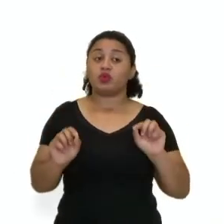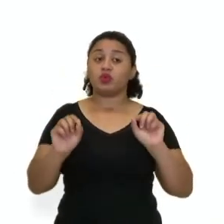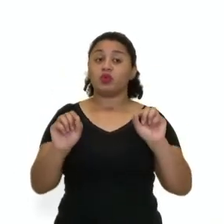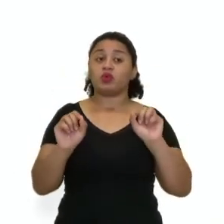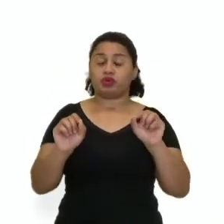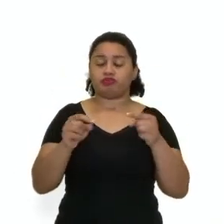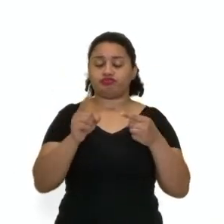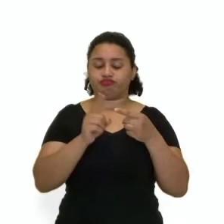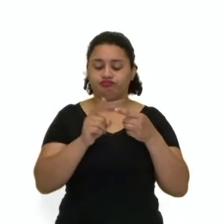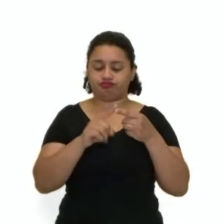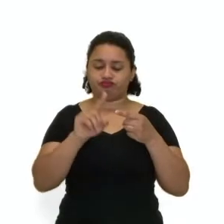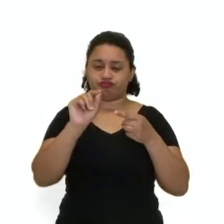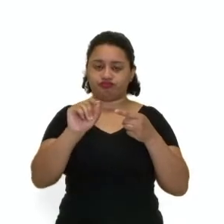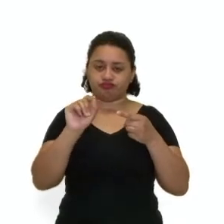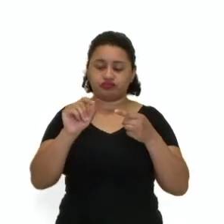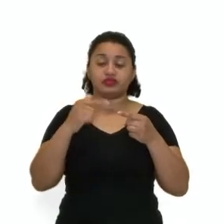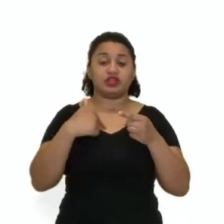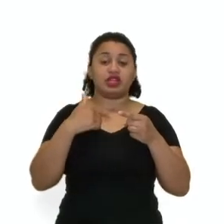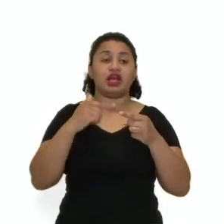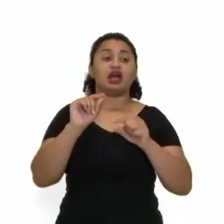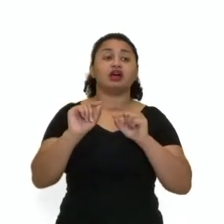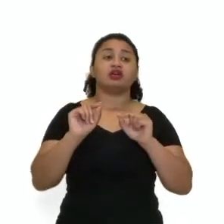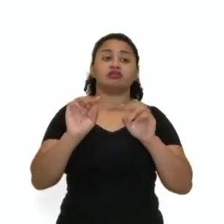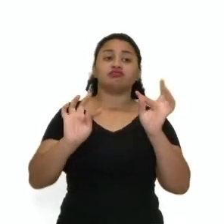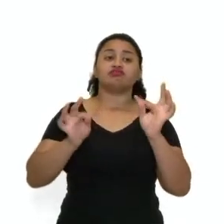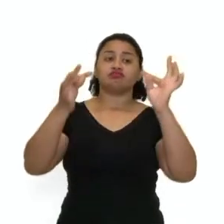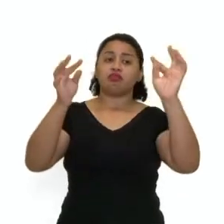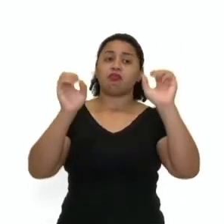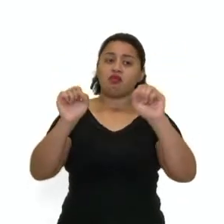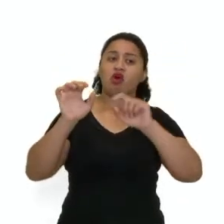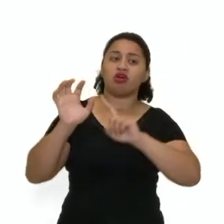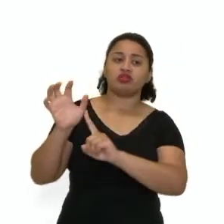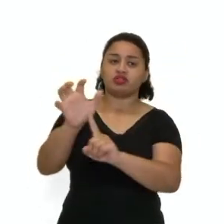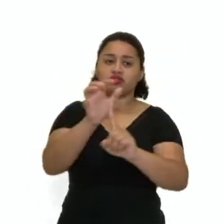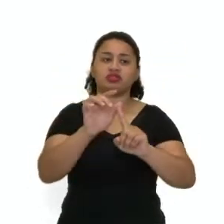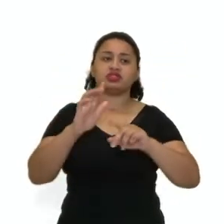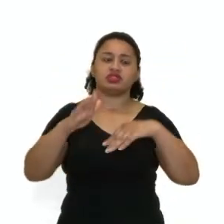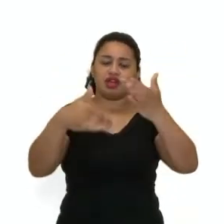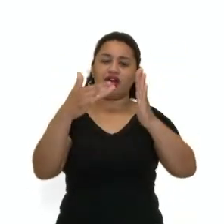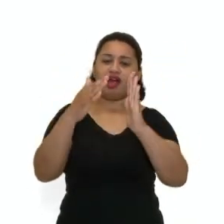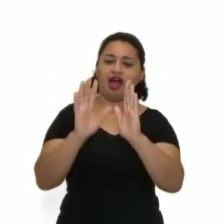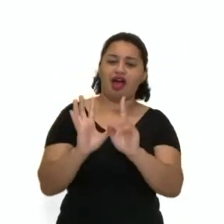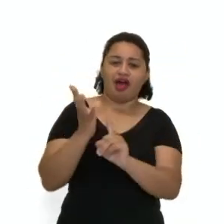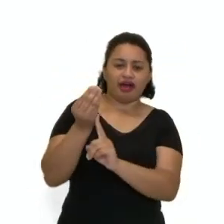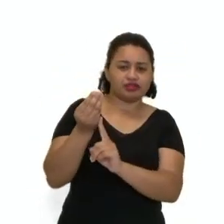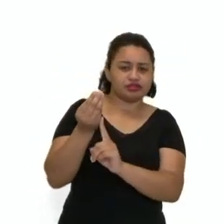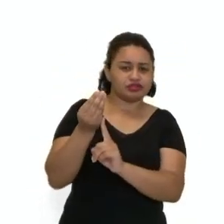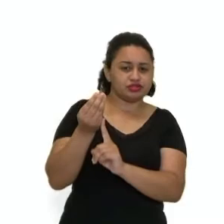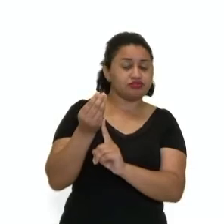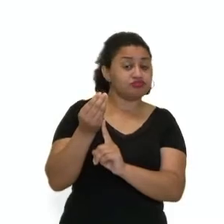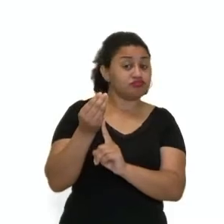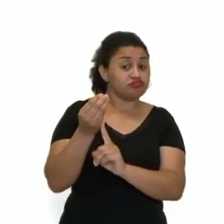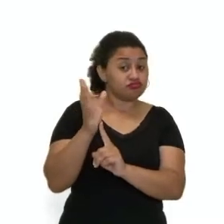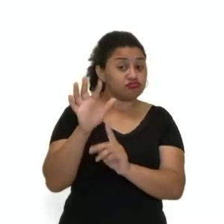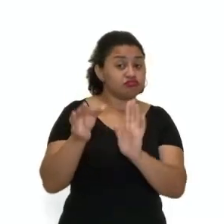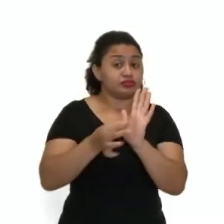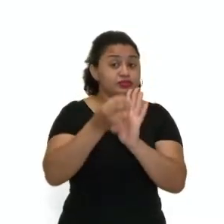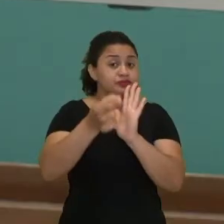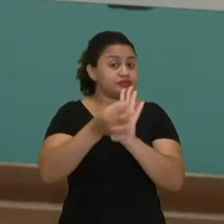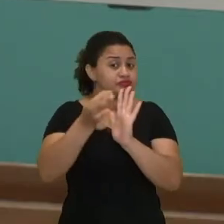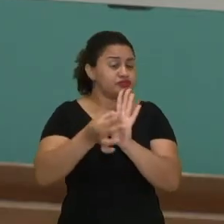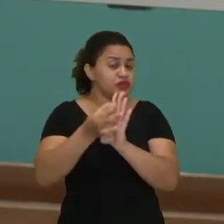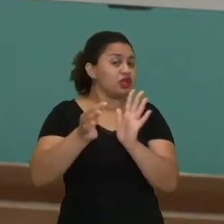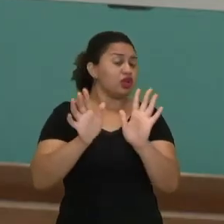destas provocações, ó. As tecnologias, elas podem influenciar na construção da arte, como foi o caso do impressionismo?